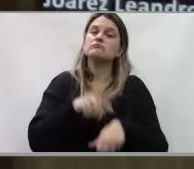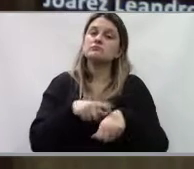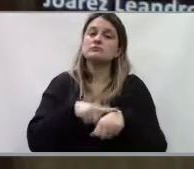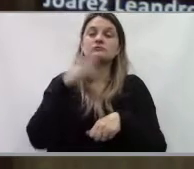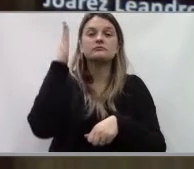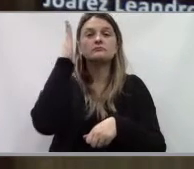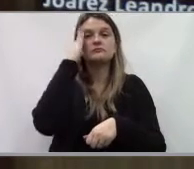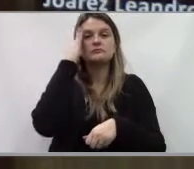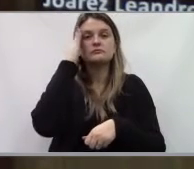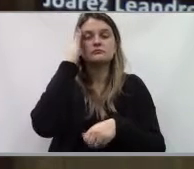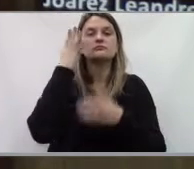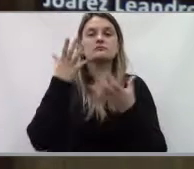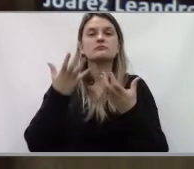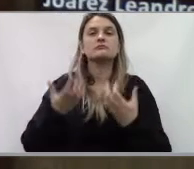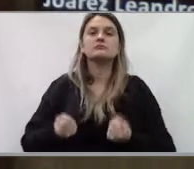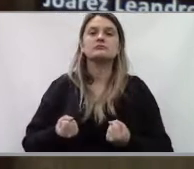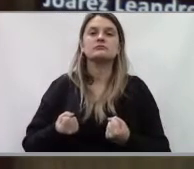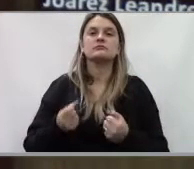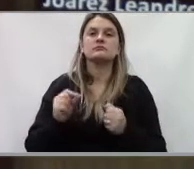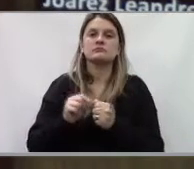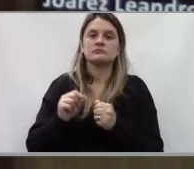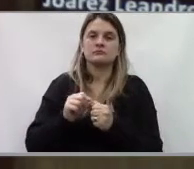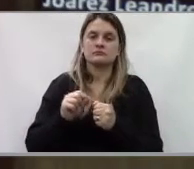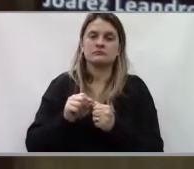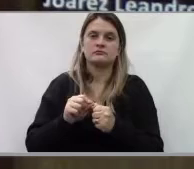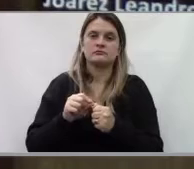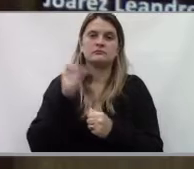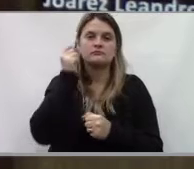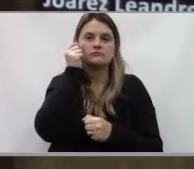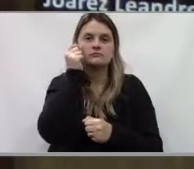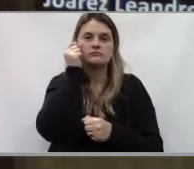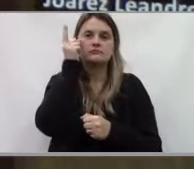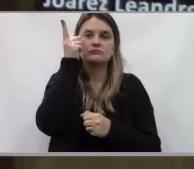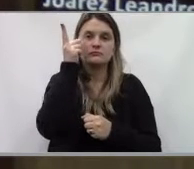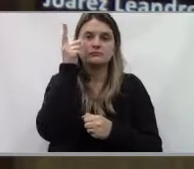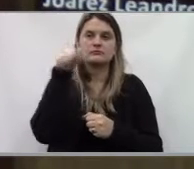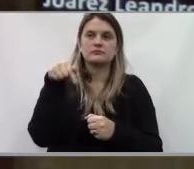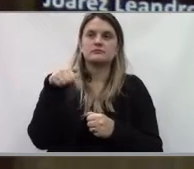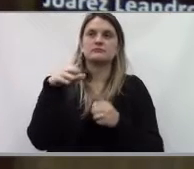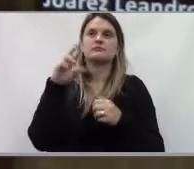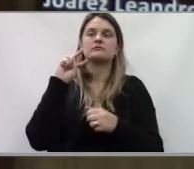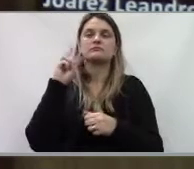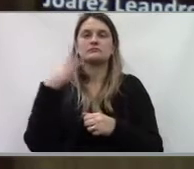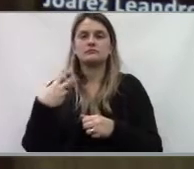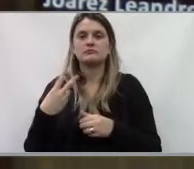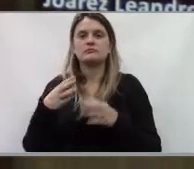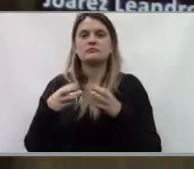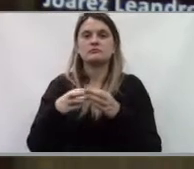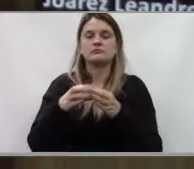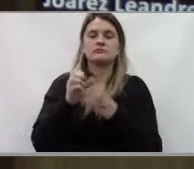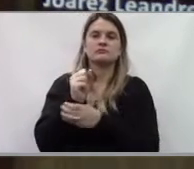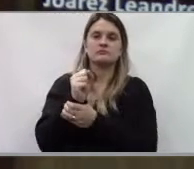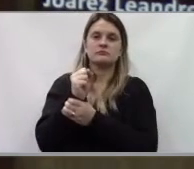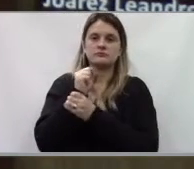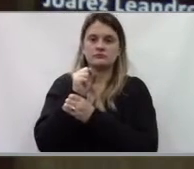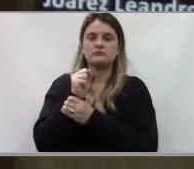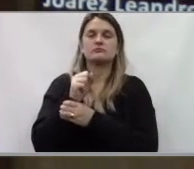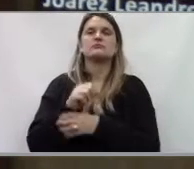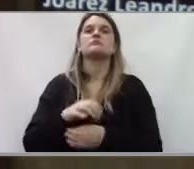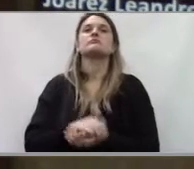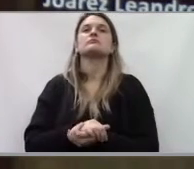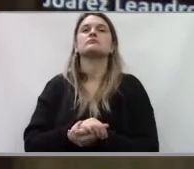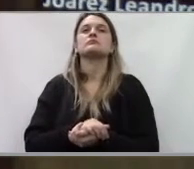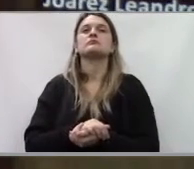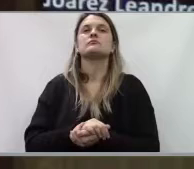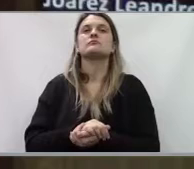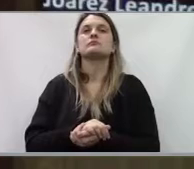pronto aceitou a ideia dos vereadores e do Conselho de Segurança e também dos